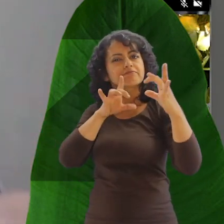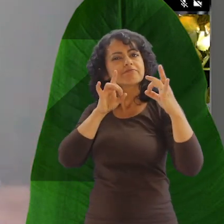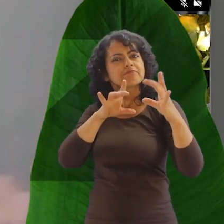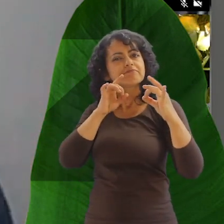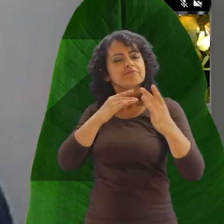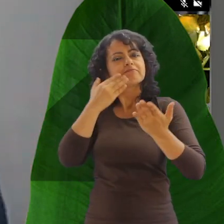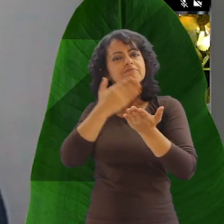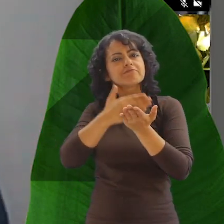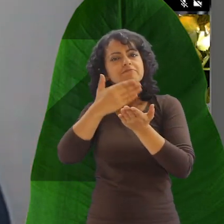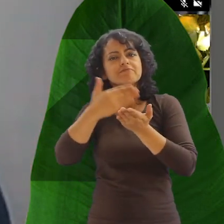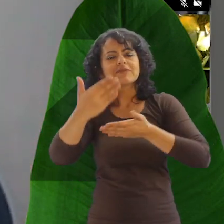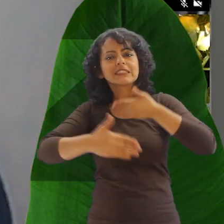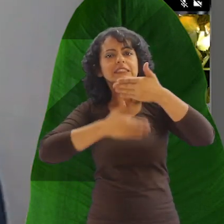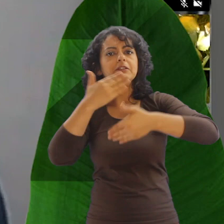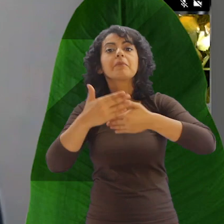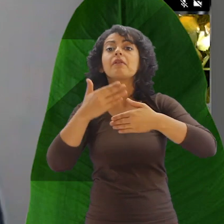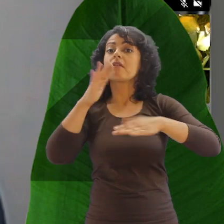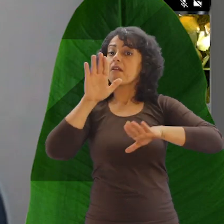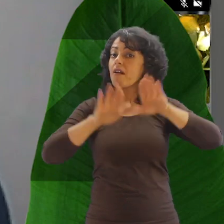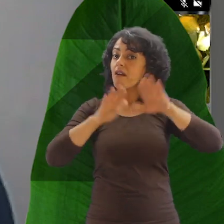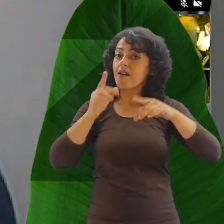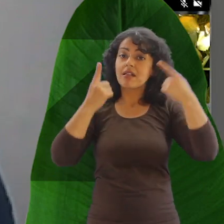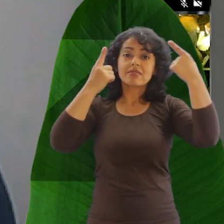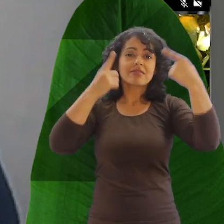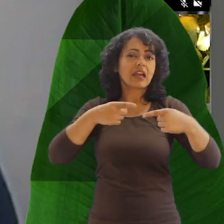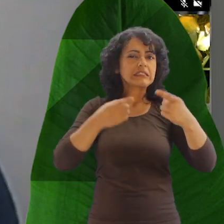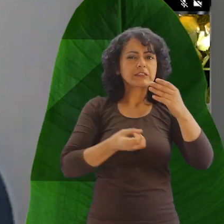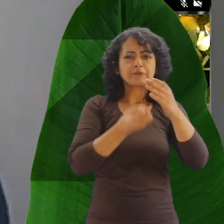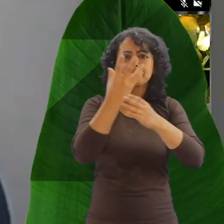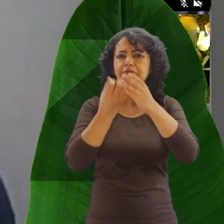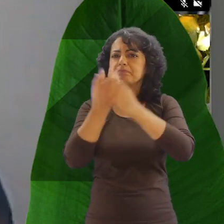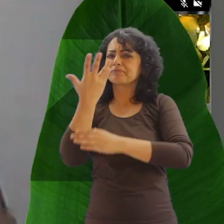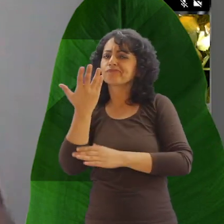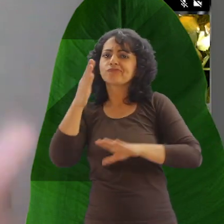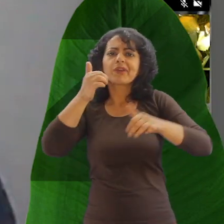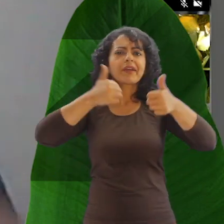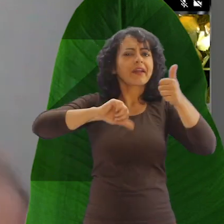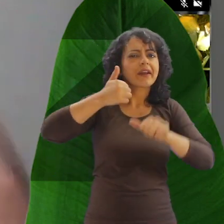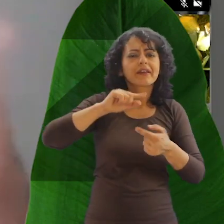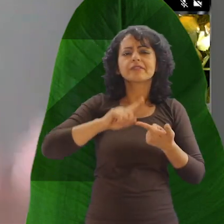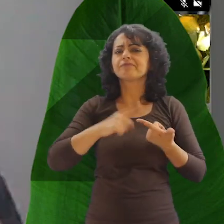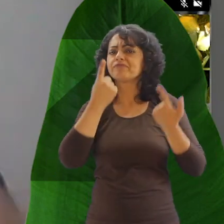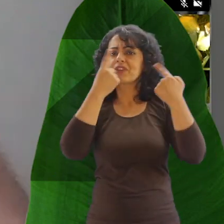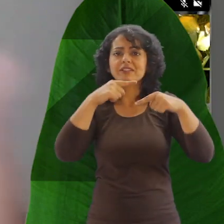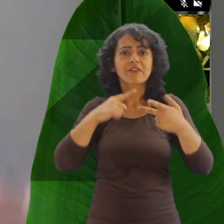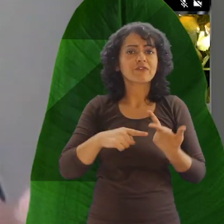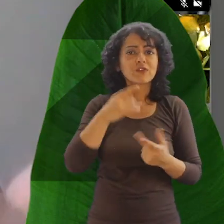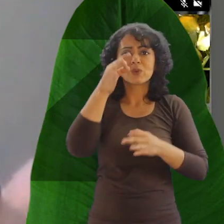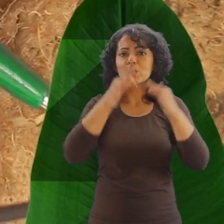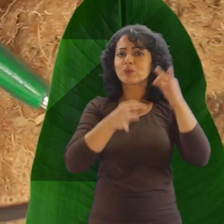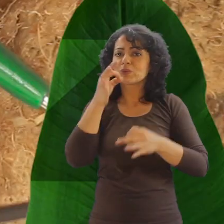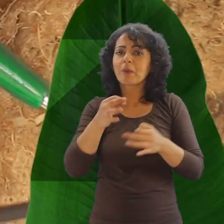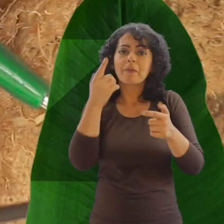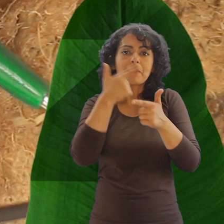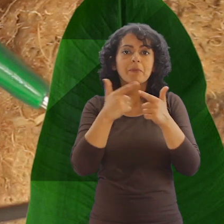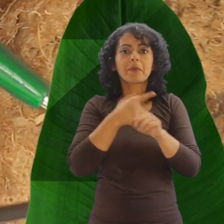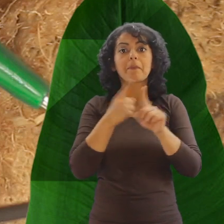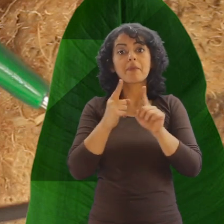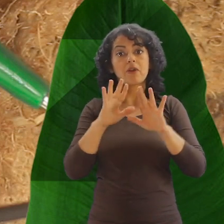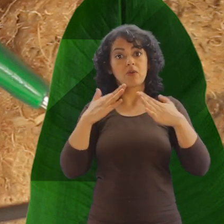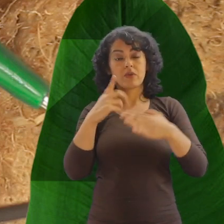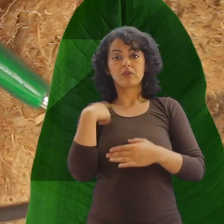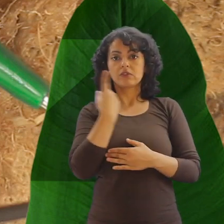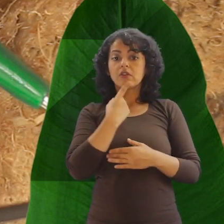comunidade. E, obviamente, diversos desafios emergiam, né? Críticas, desafios, julgamentos, questões. Mas quando a gente